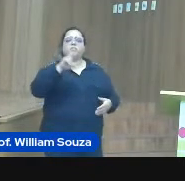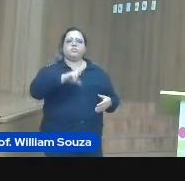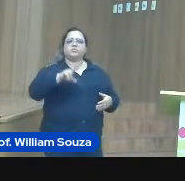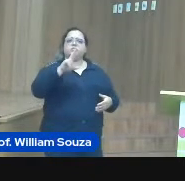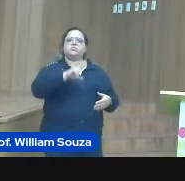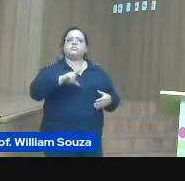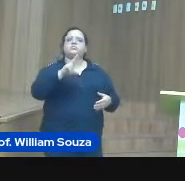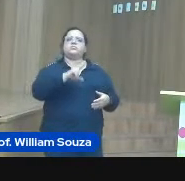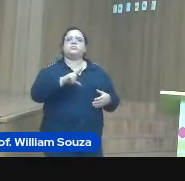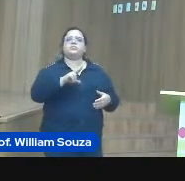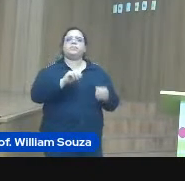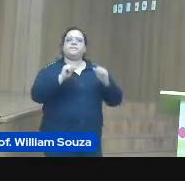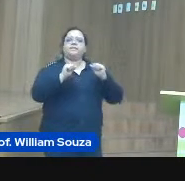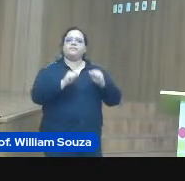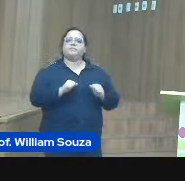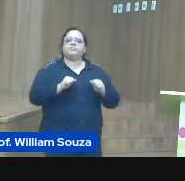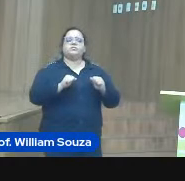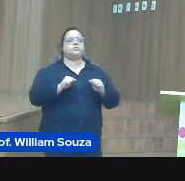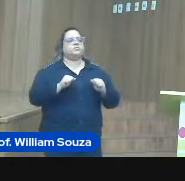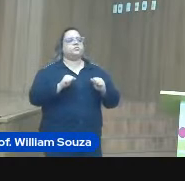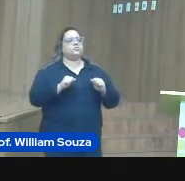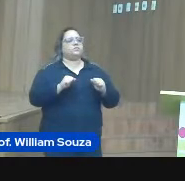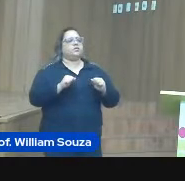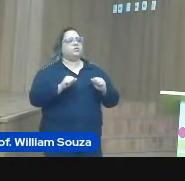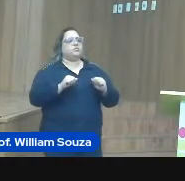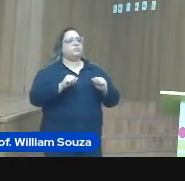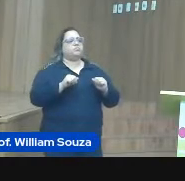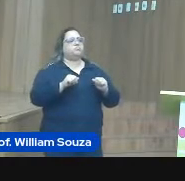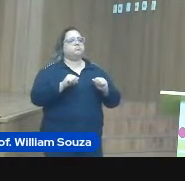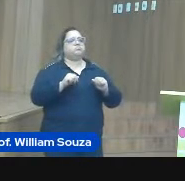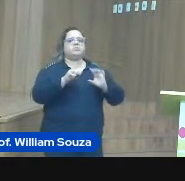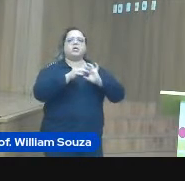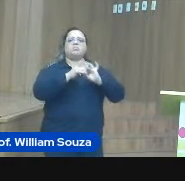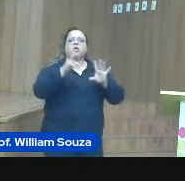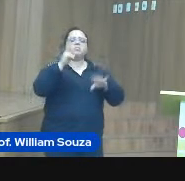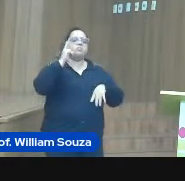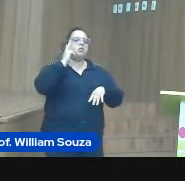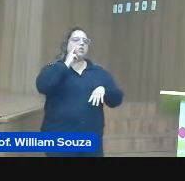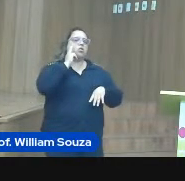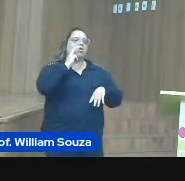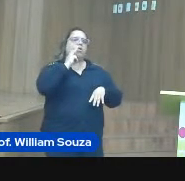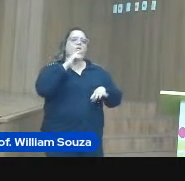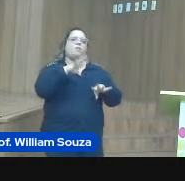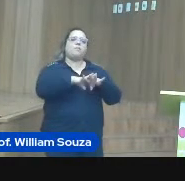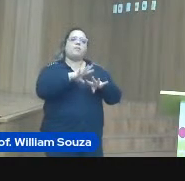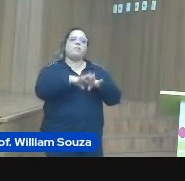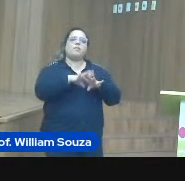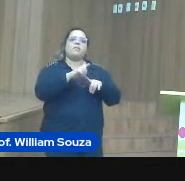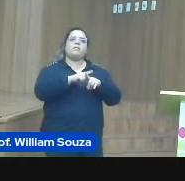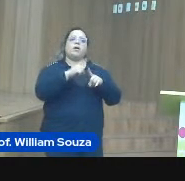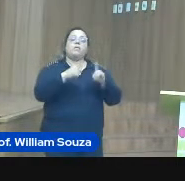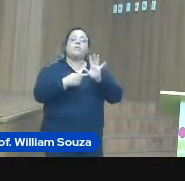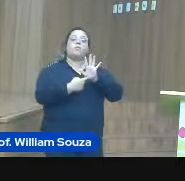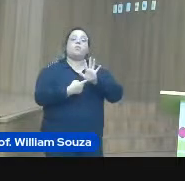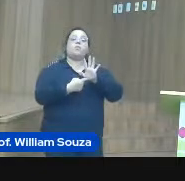poder popularizar a matemática, mas que mostra uma